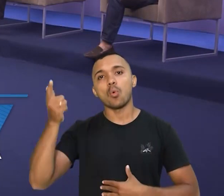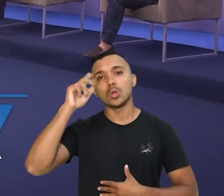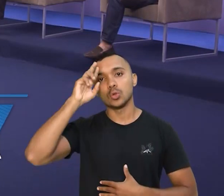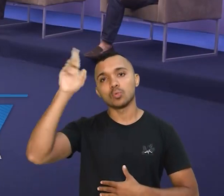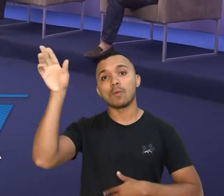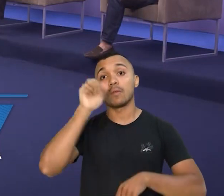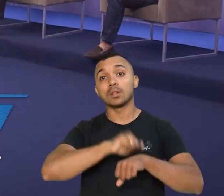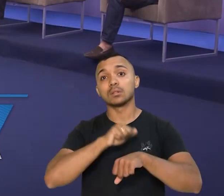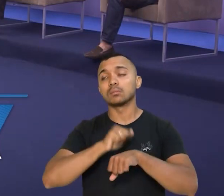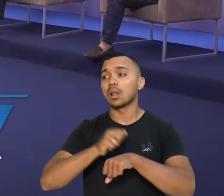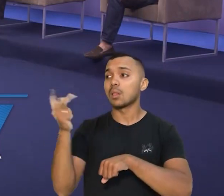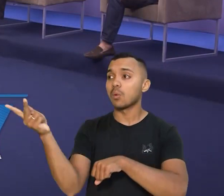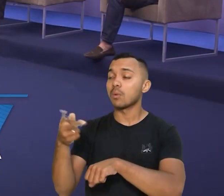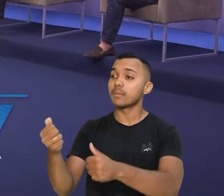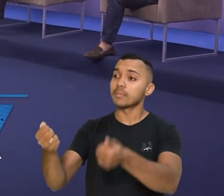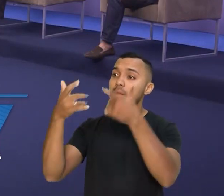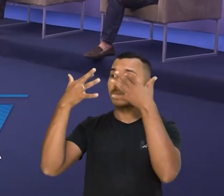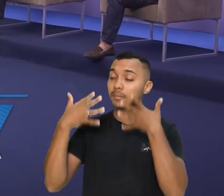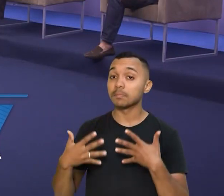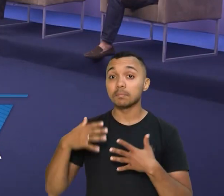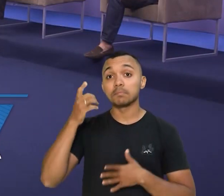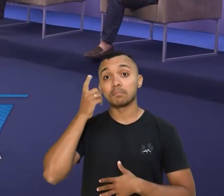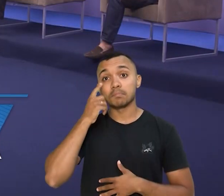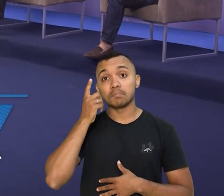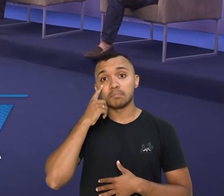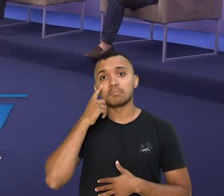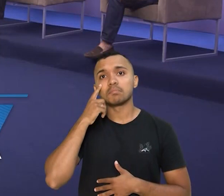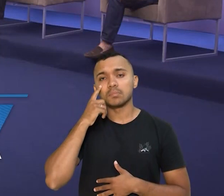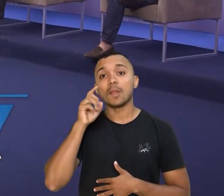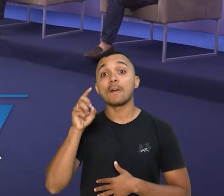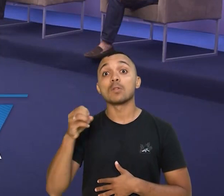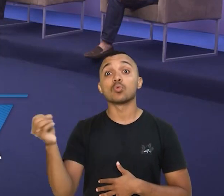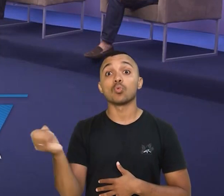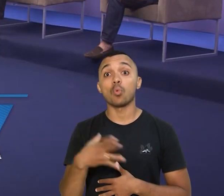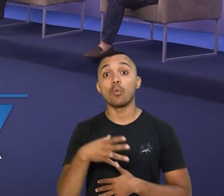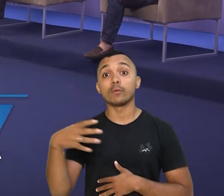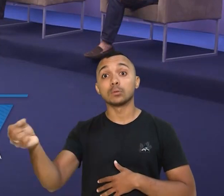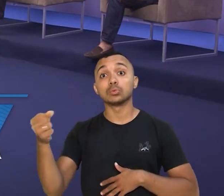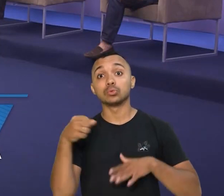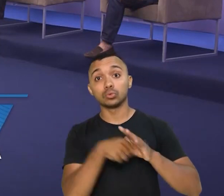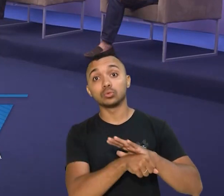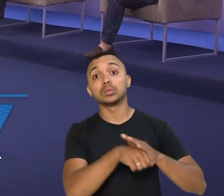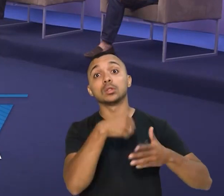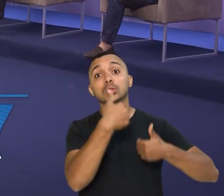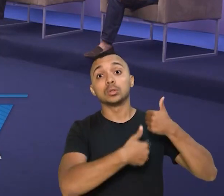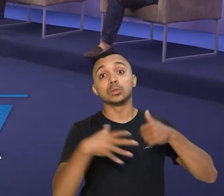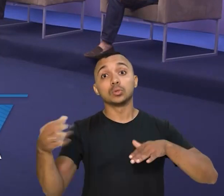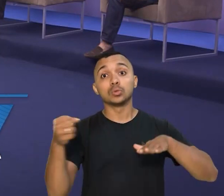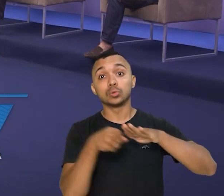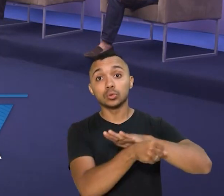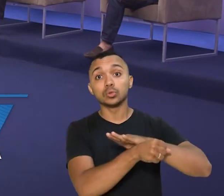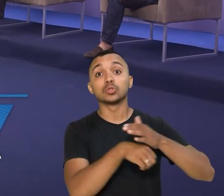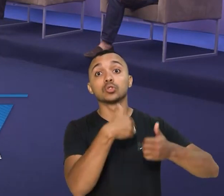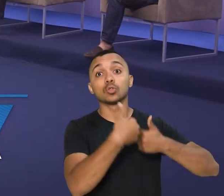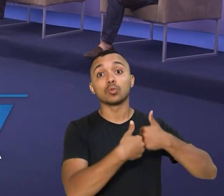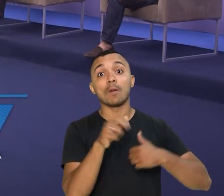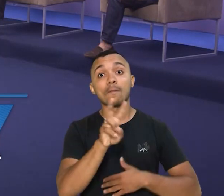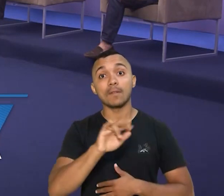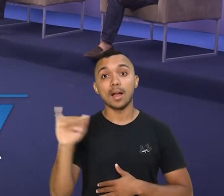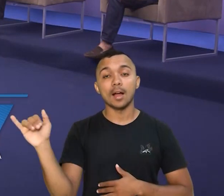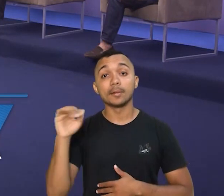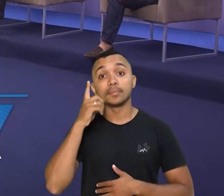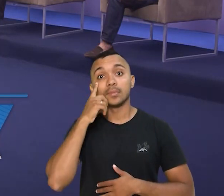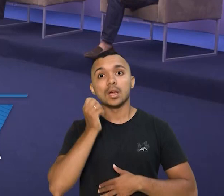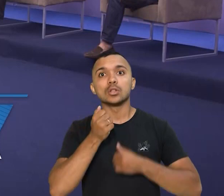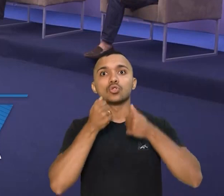o que eles me disseram é que até a abertura da janela tem um jogador para estrear lá na posição. A sorte do Fortaleza, que vai ter